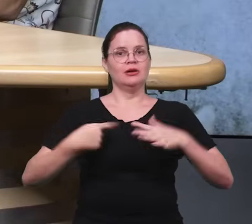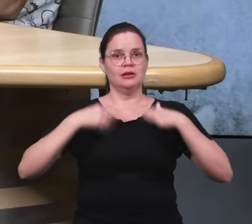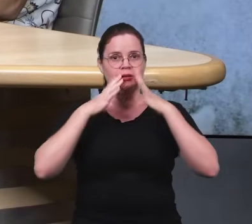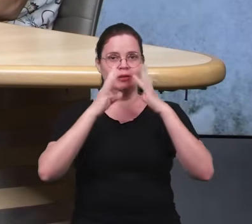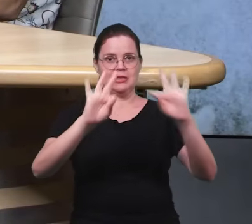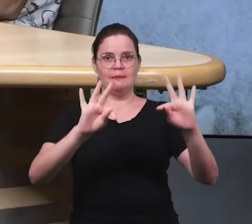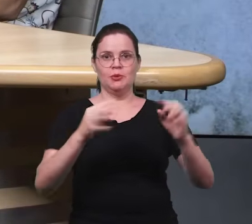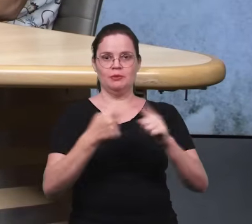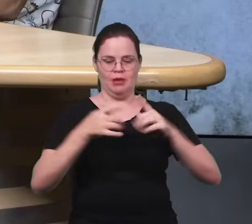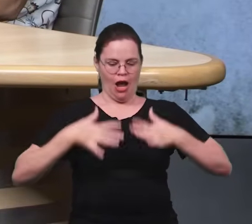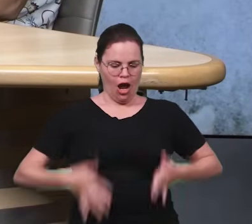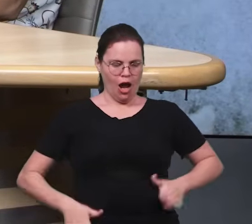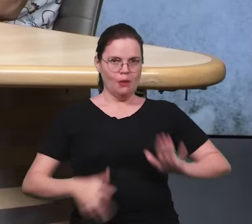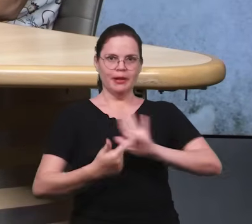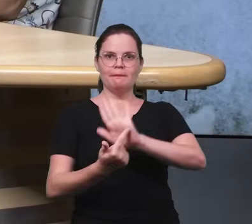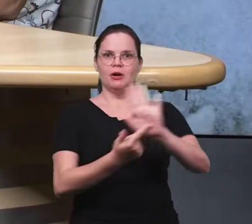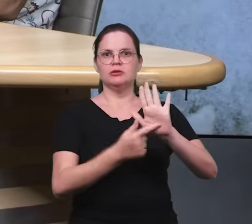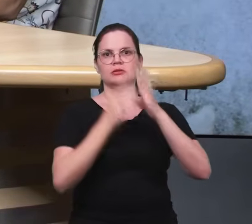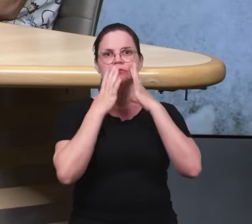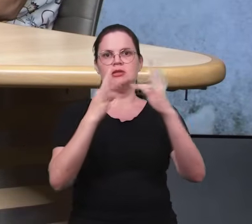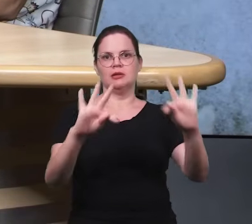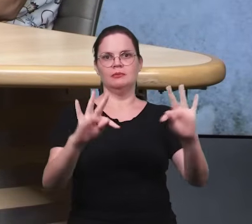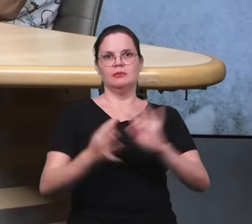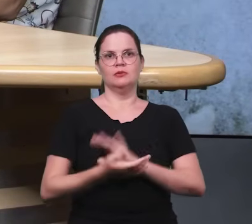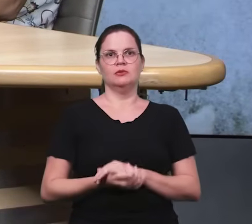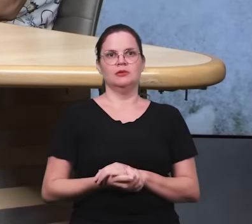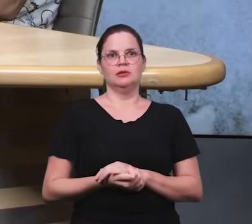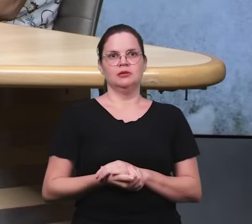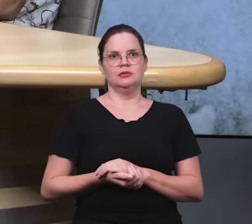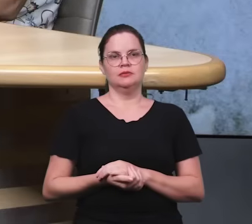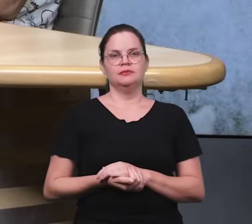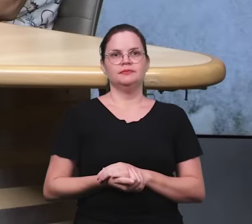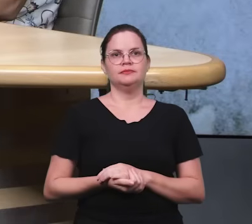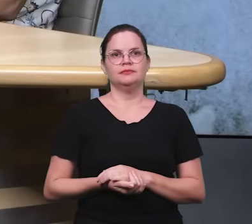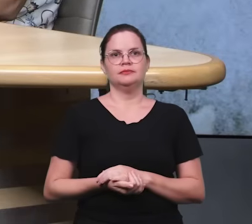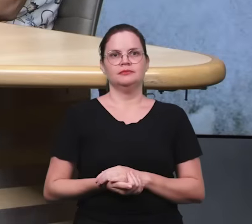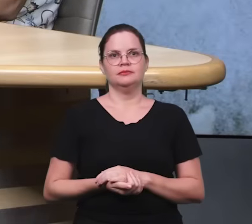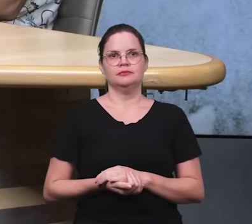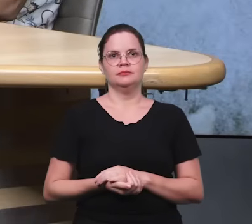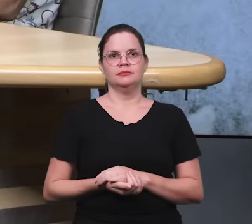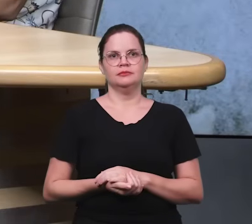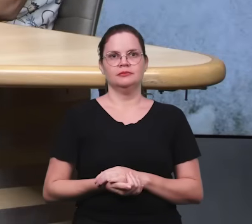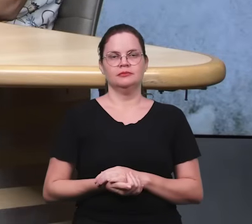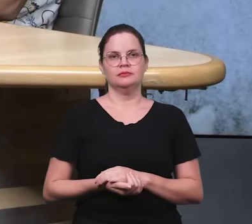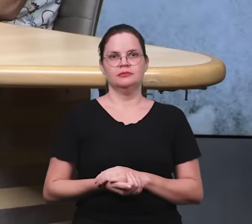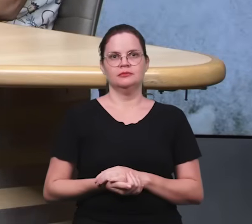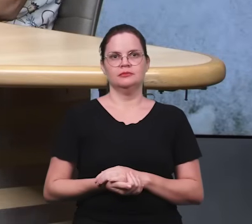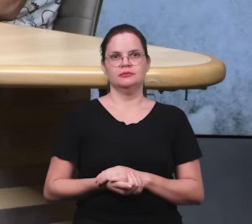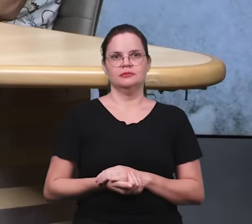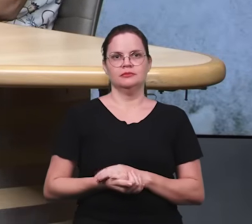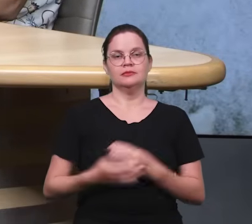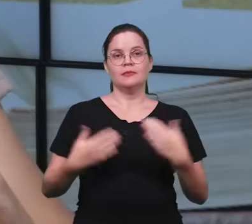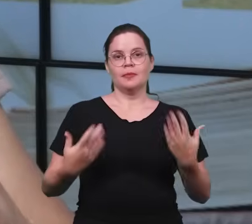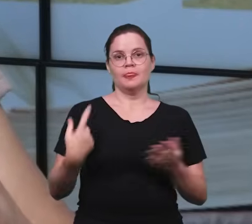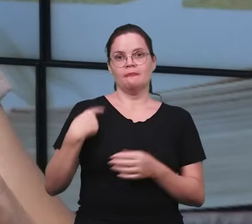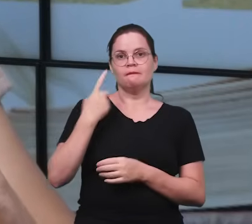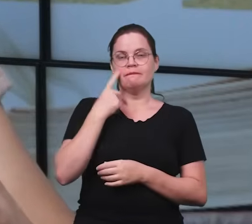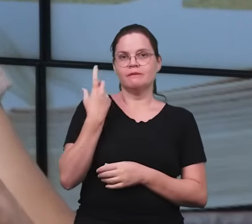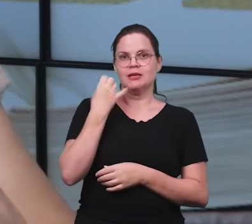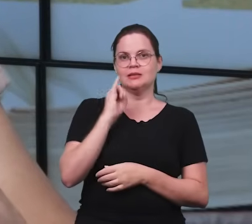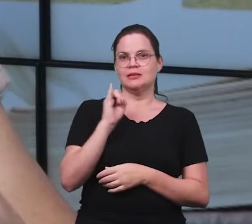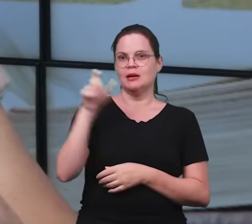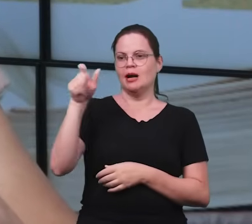A vestimenta fala sempre de testemunho. Então, onde uma mulher cheia do Espírito